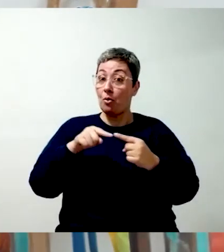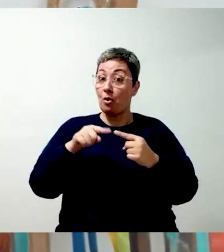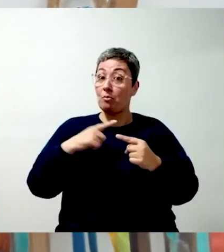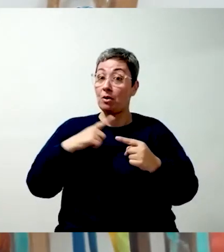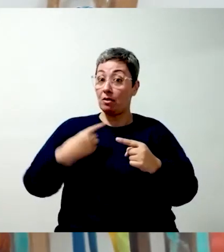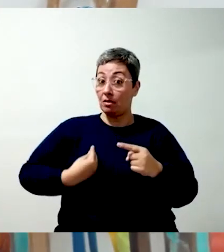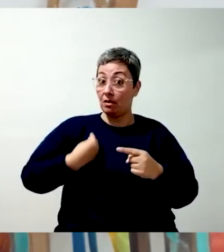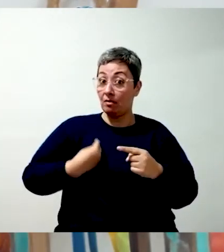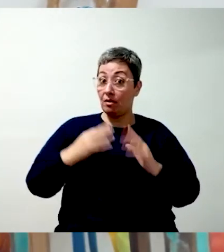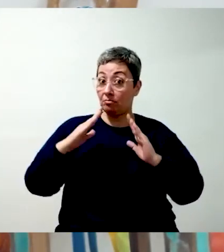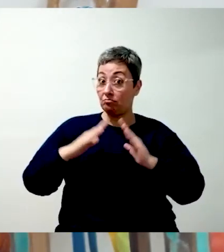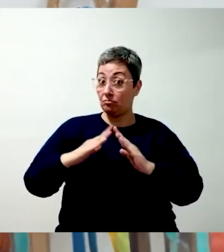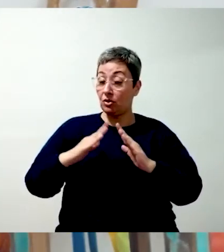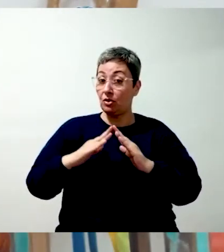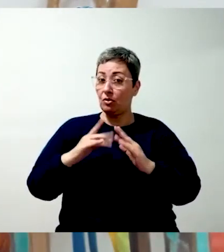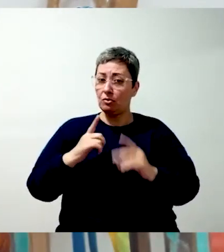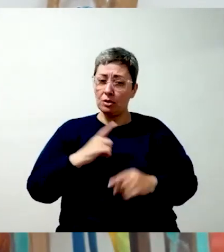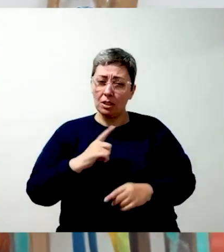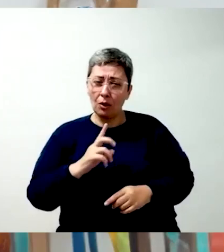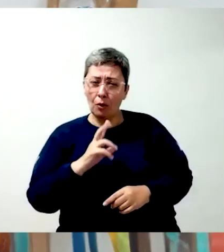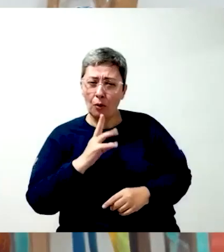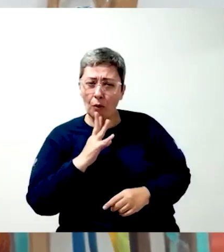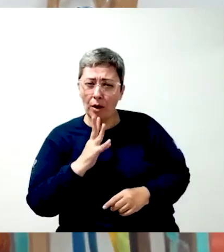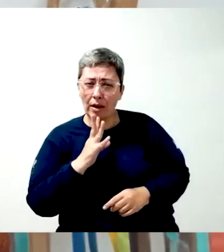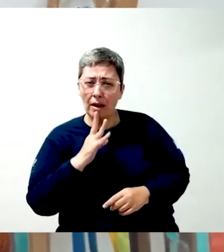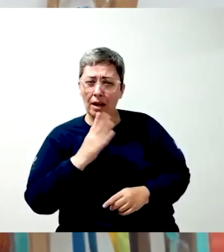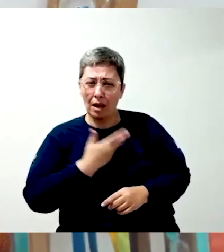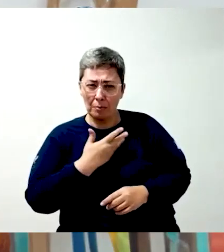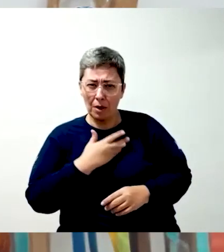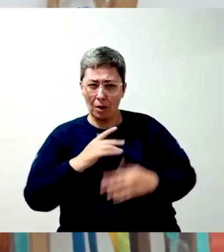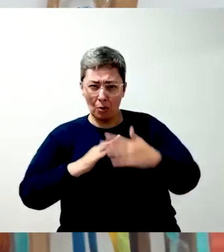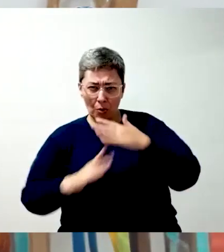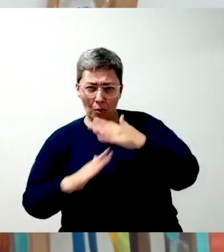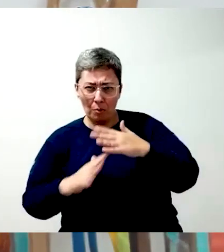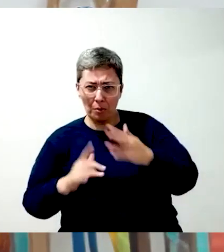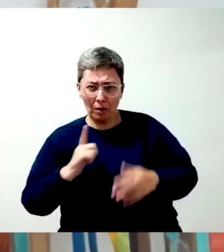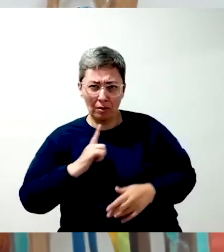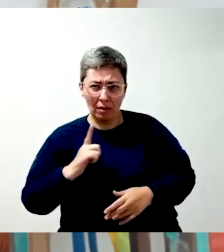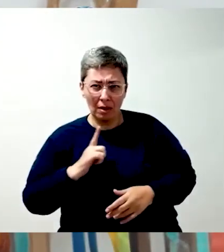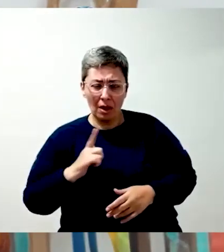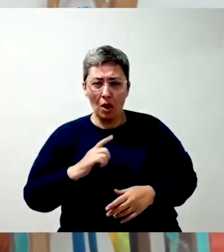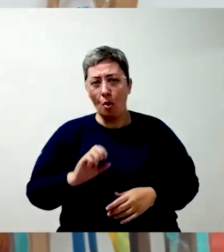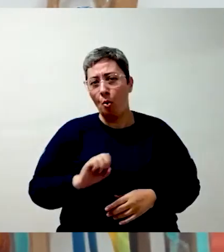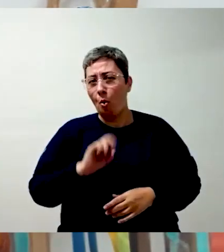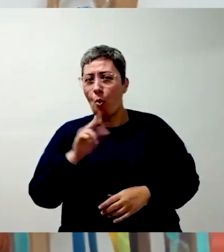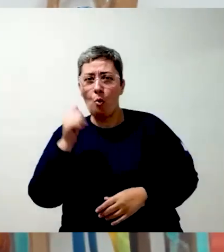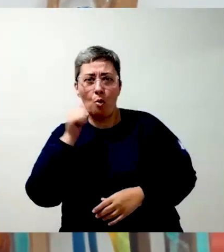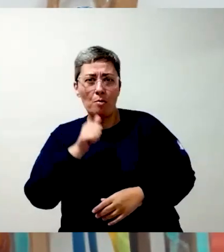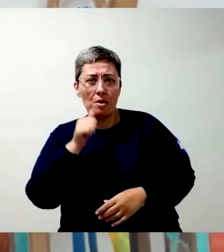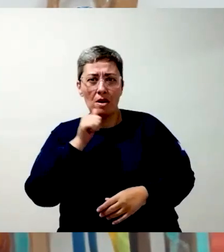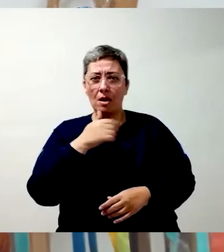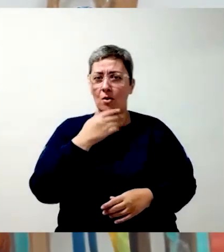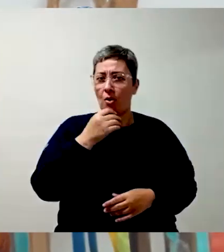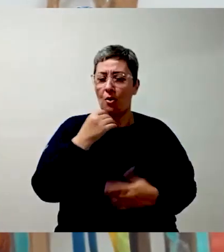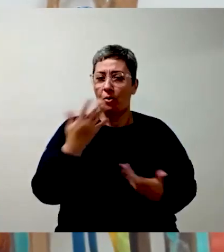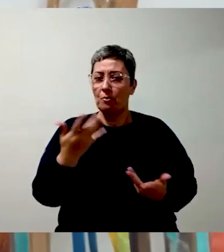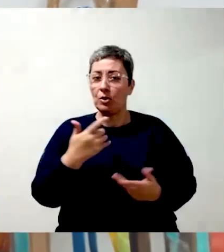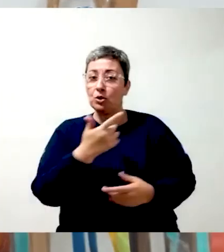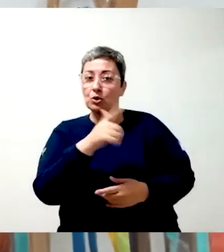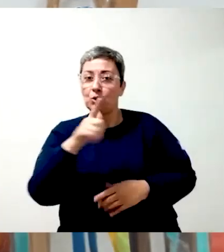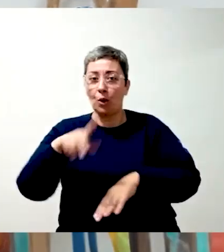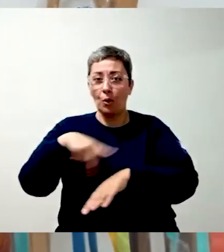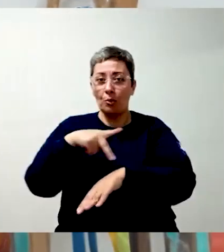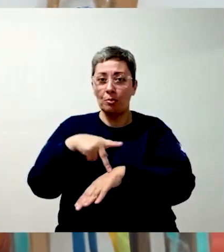aí viver. Você tem algum colega que seja imigrante? Um colega, uma colega